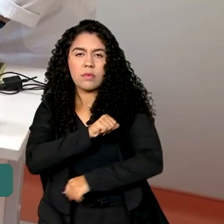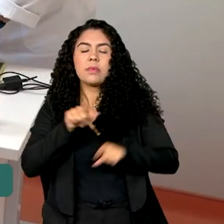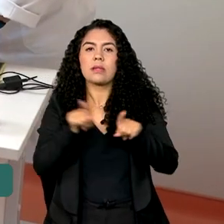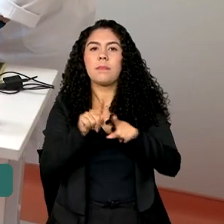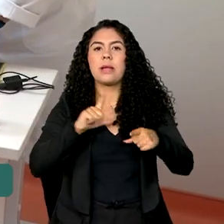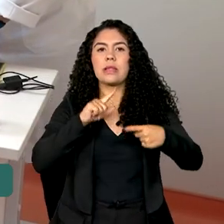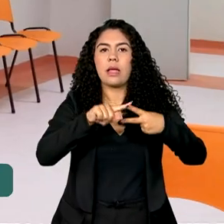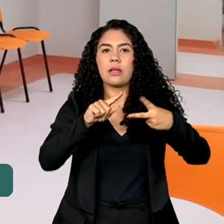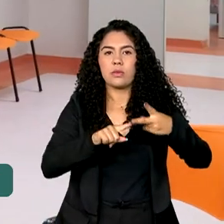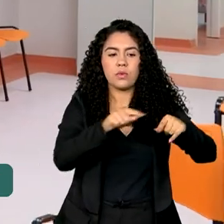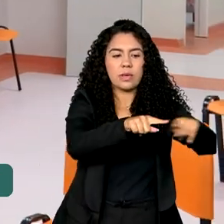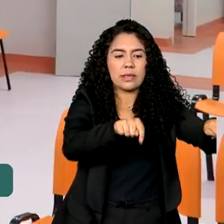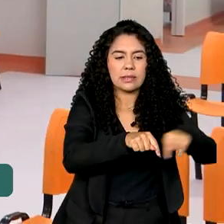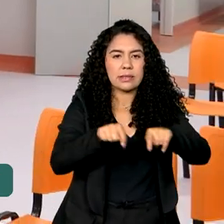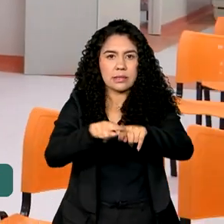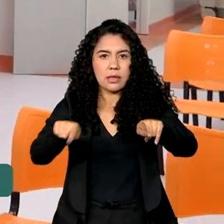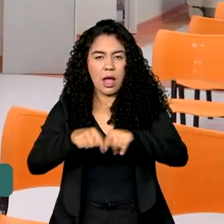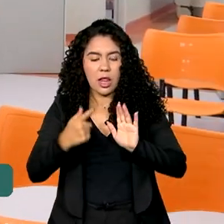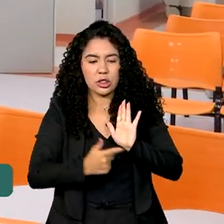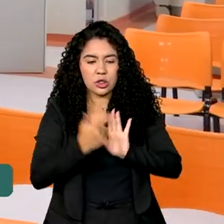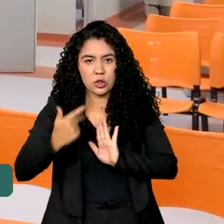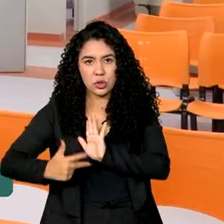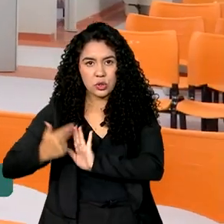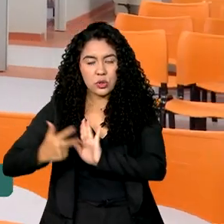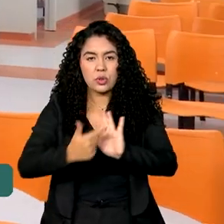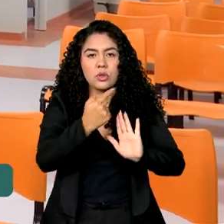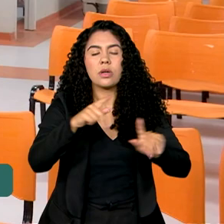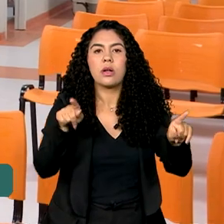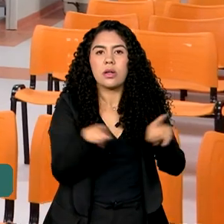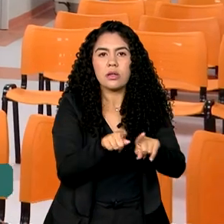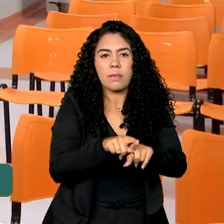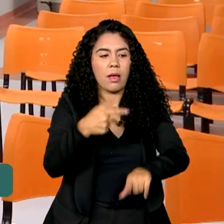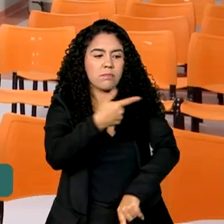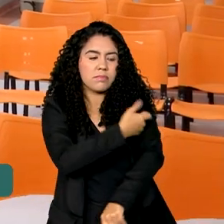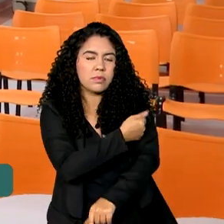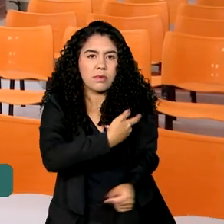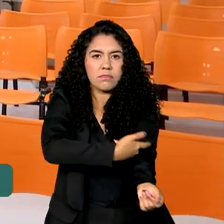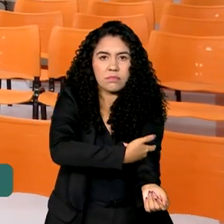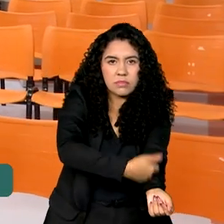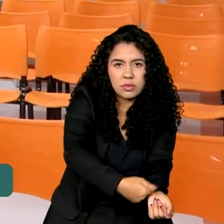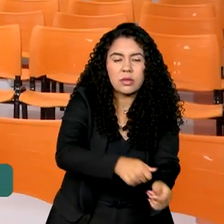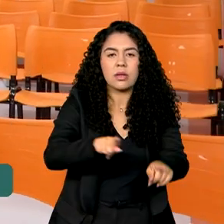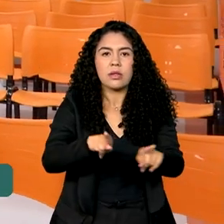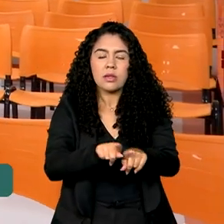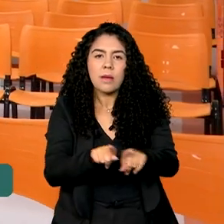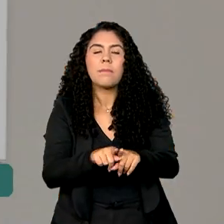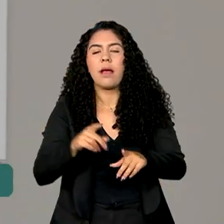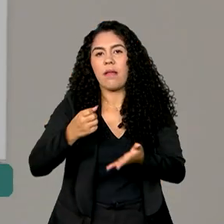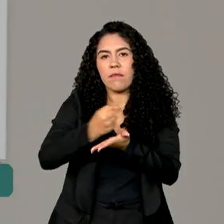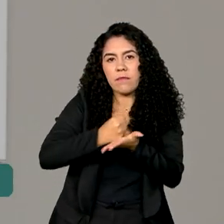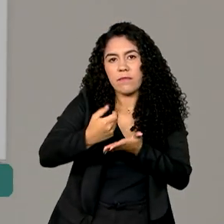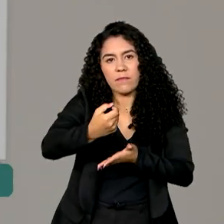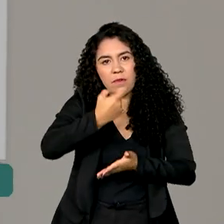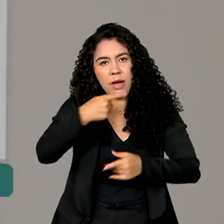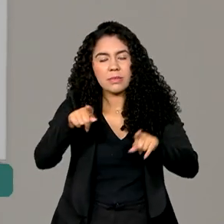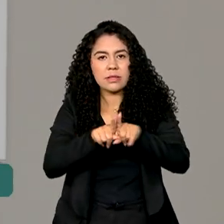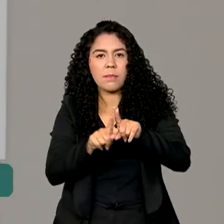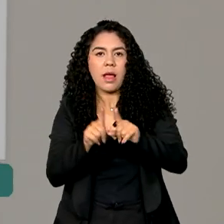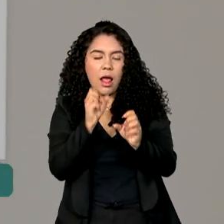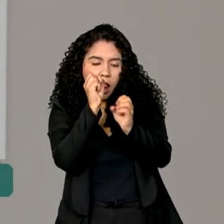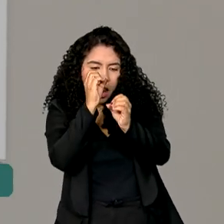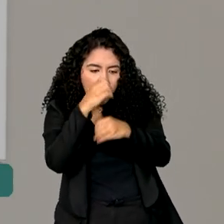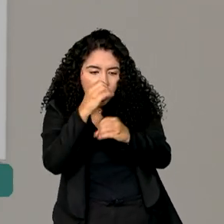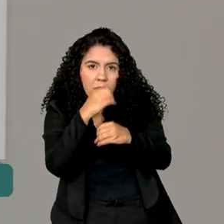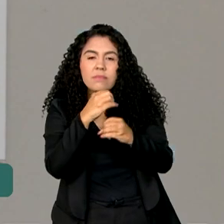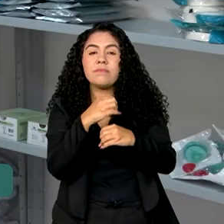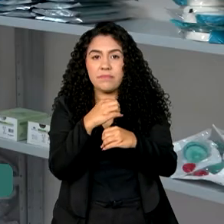cirúrgicos, sala de medicação, de sutura e de coleta de sangue, além de farmácia e laboratório.